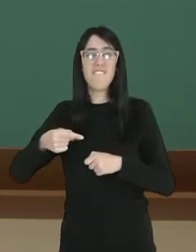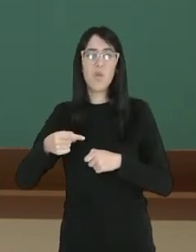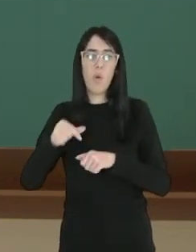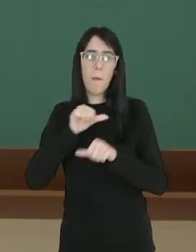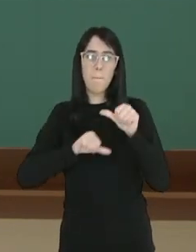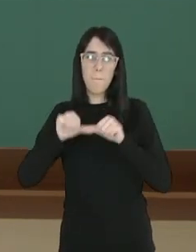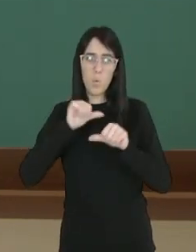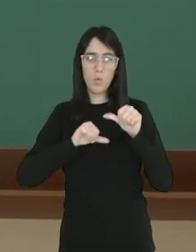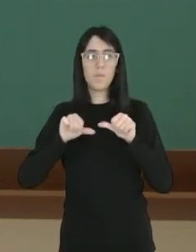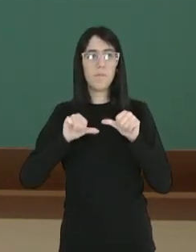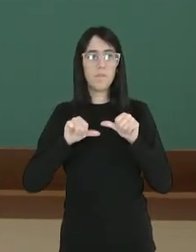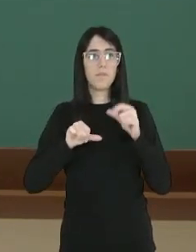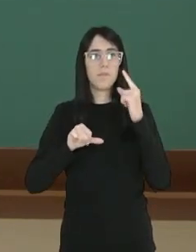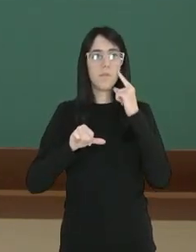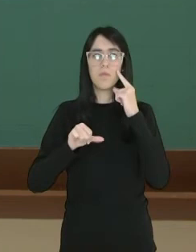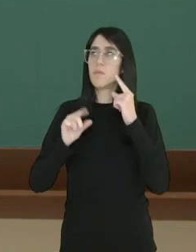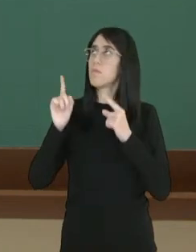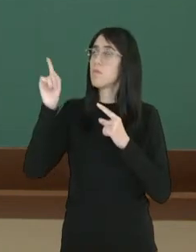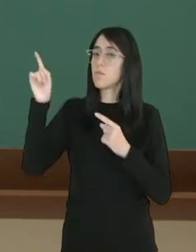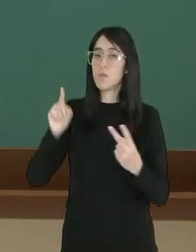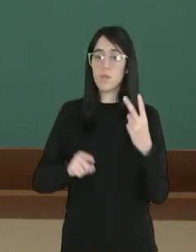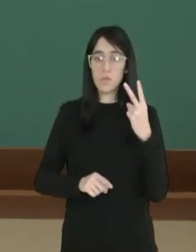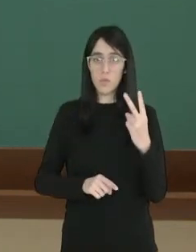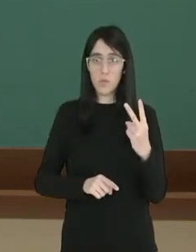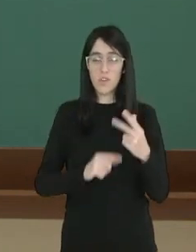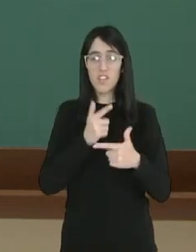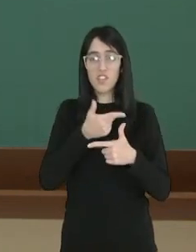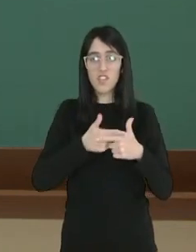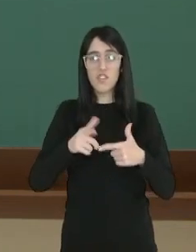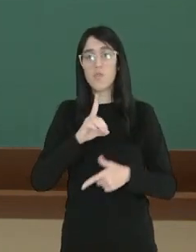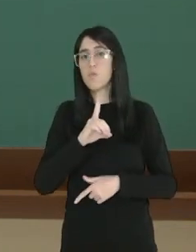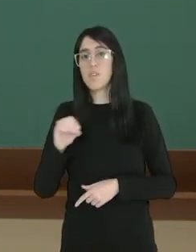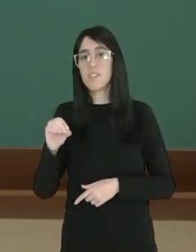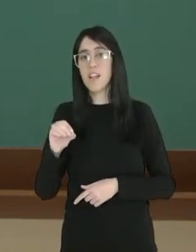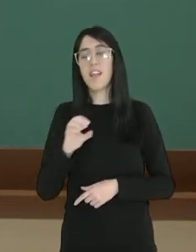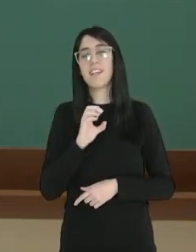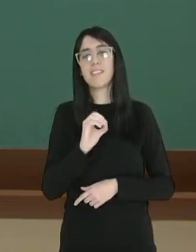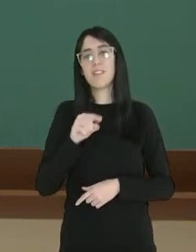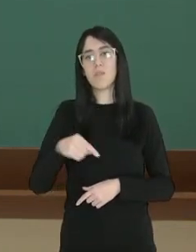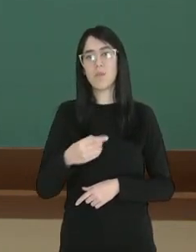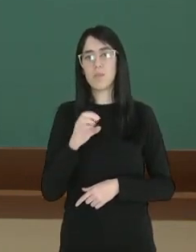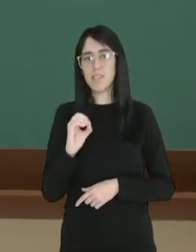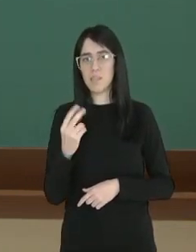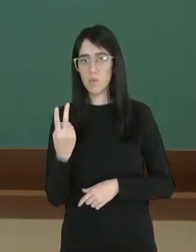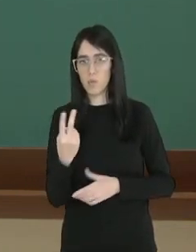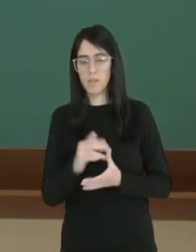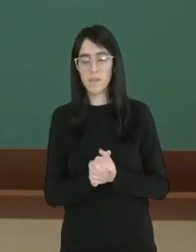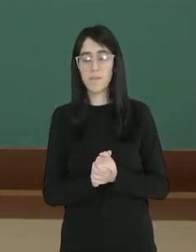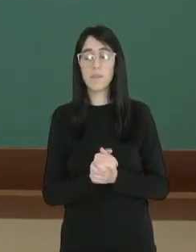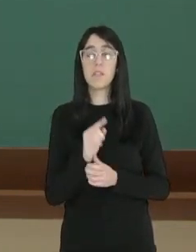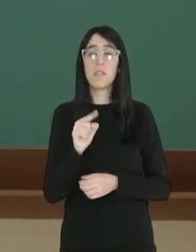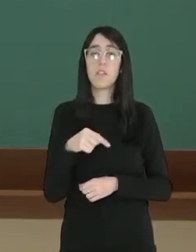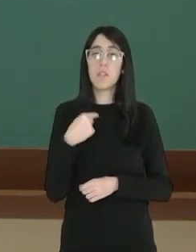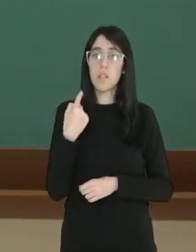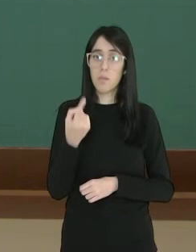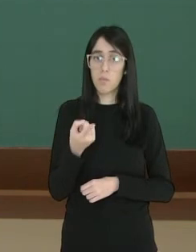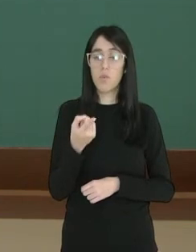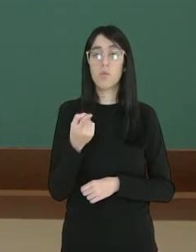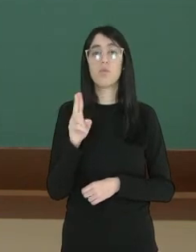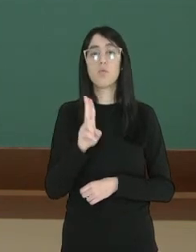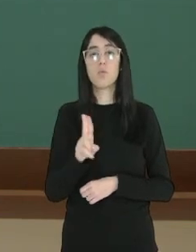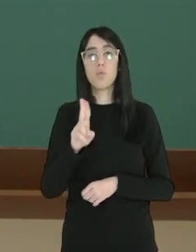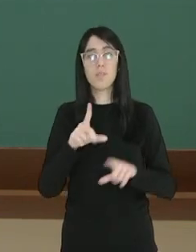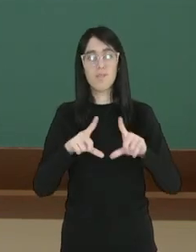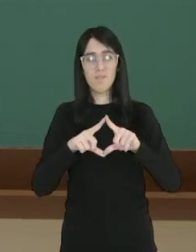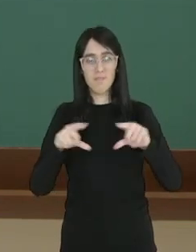vocês pegaram o número 2, dividiram por 100, 0,02. Depois, utilizaremos a fórmula da